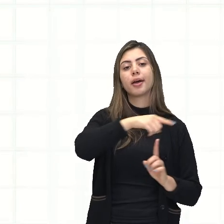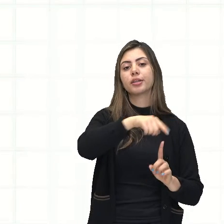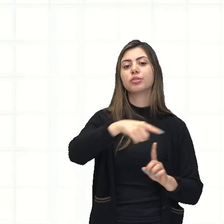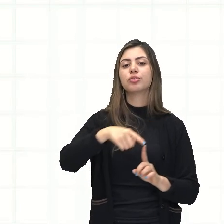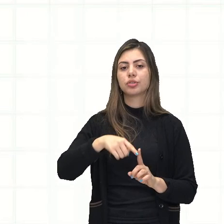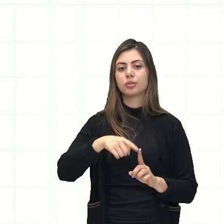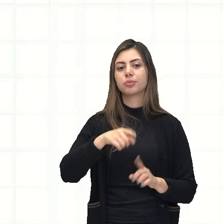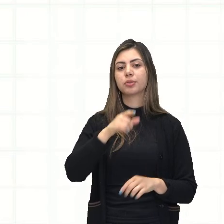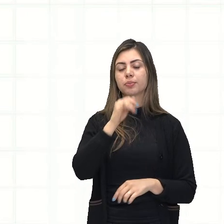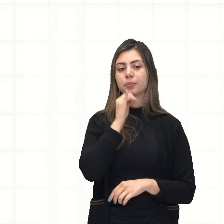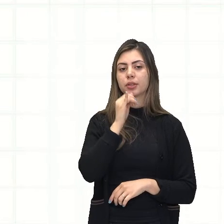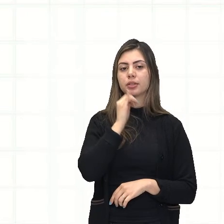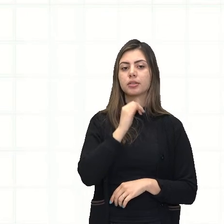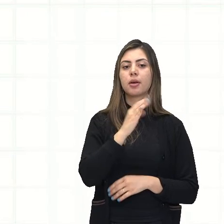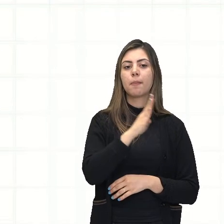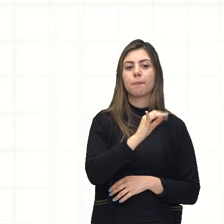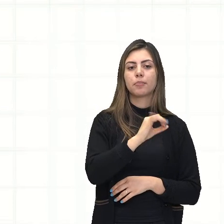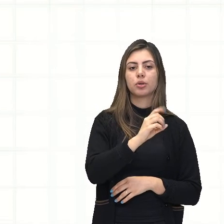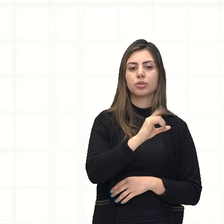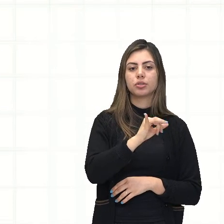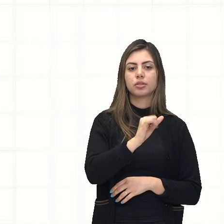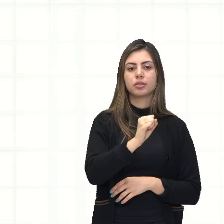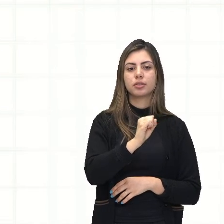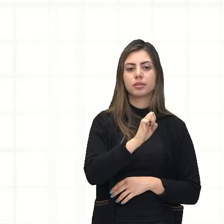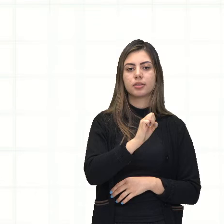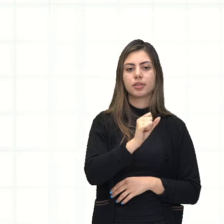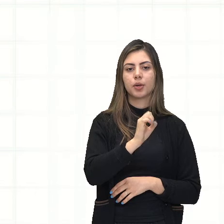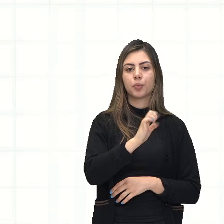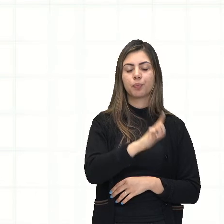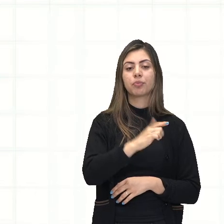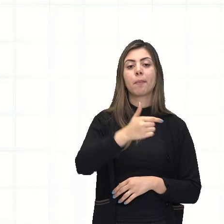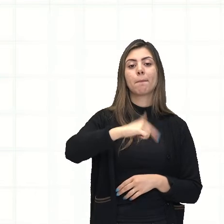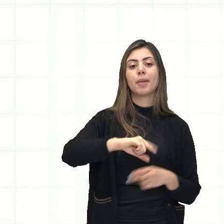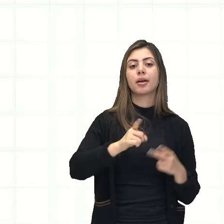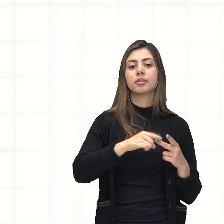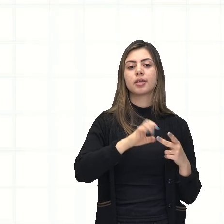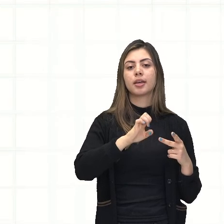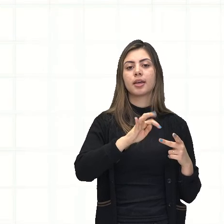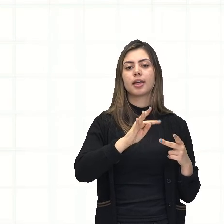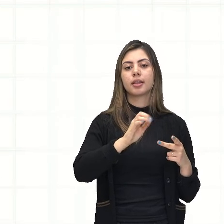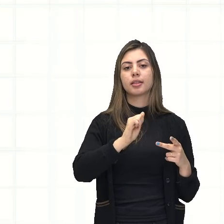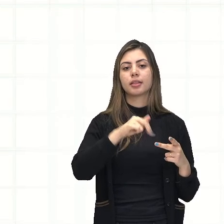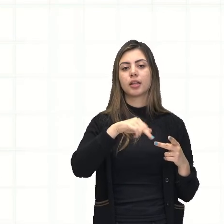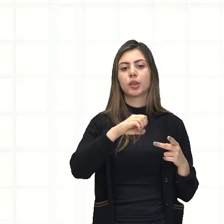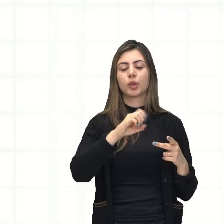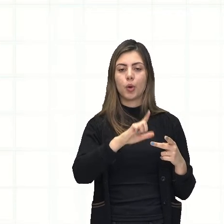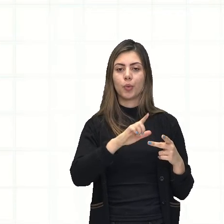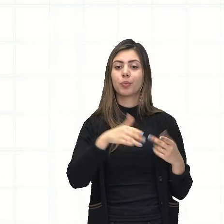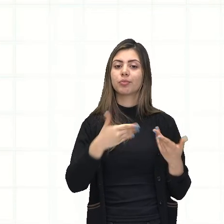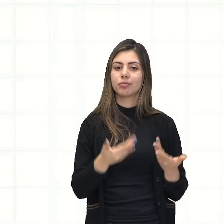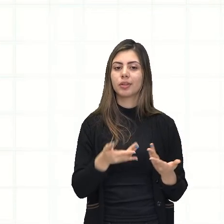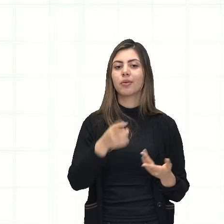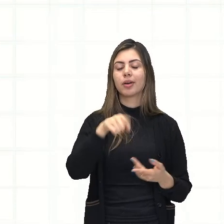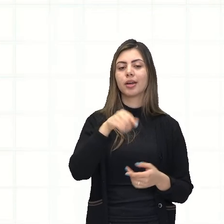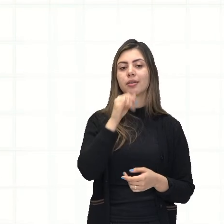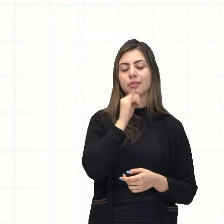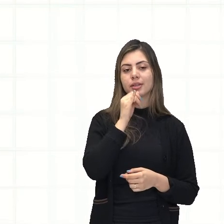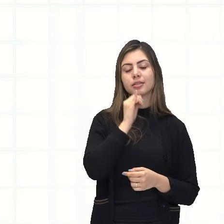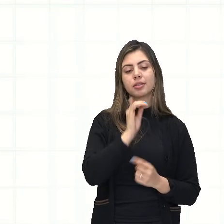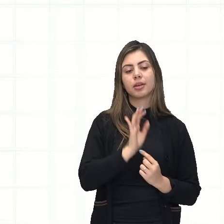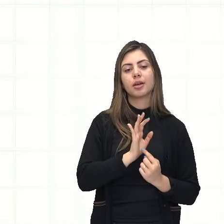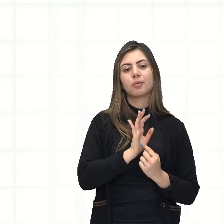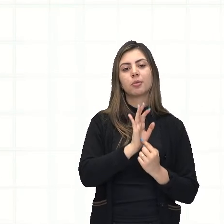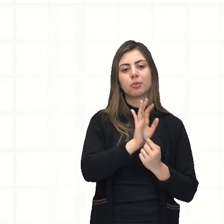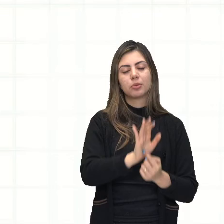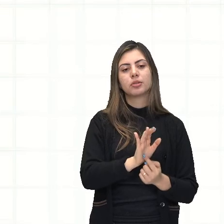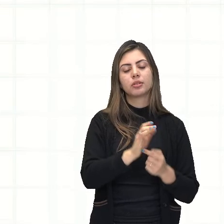Nós temos aí o biodiesel e o etanol, né, como exemplos de biocombustíveis.